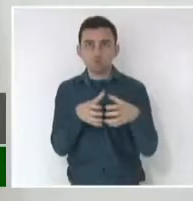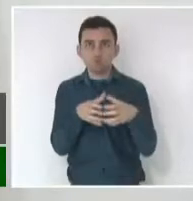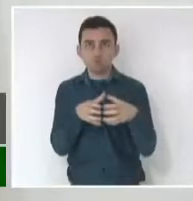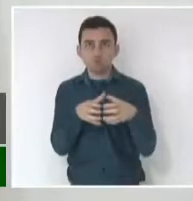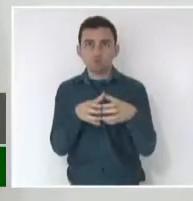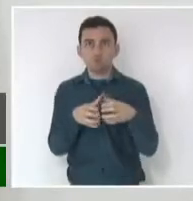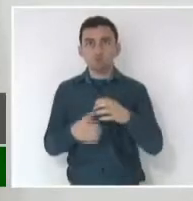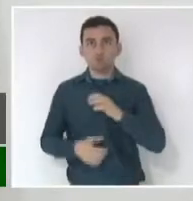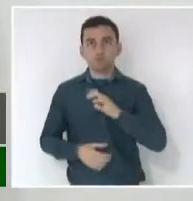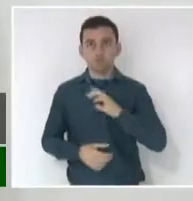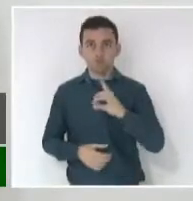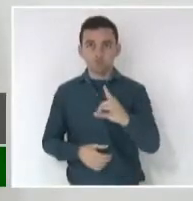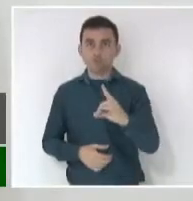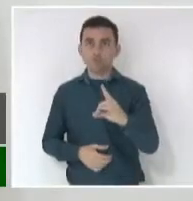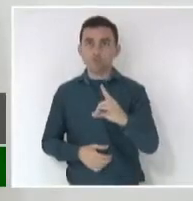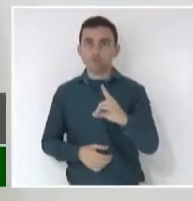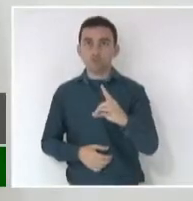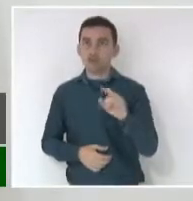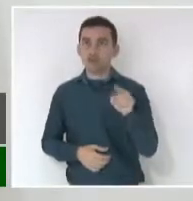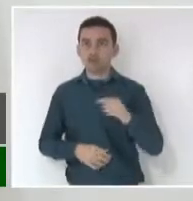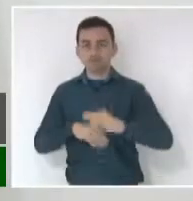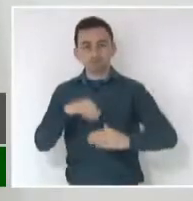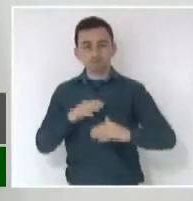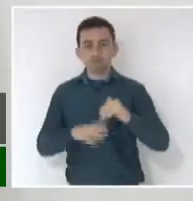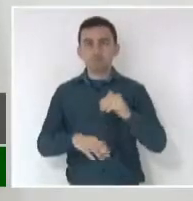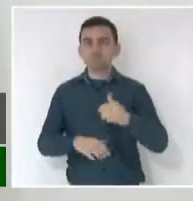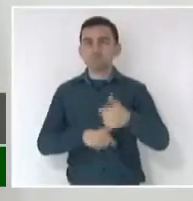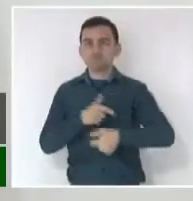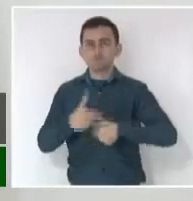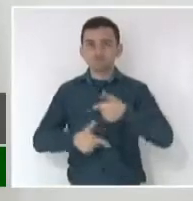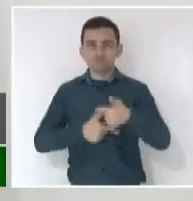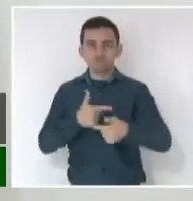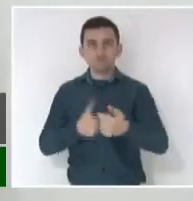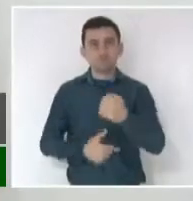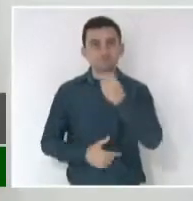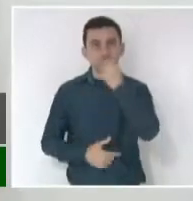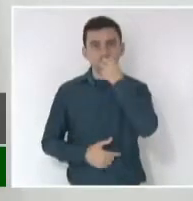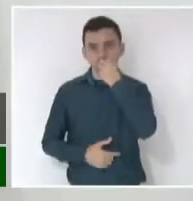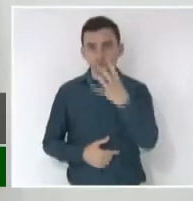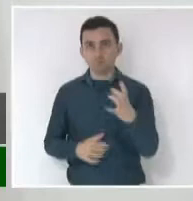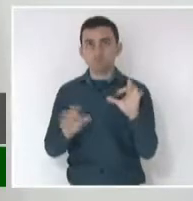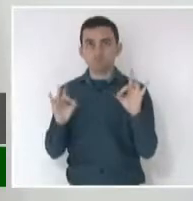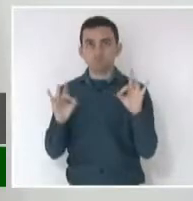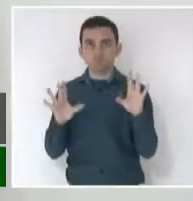coordena, um extraordinário trabalho de